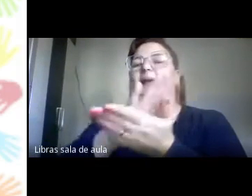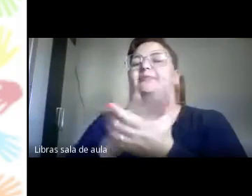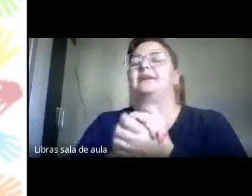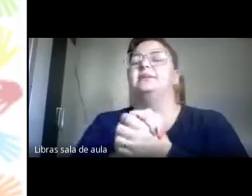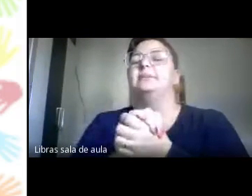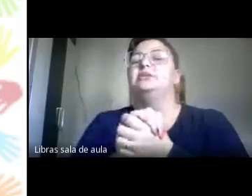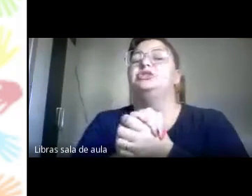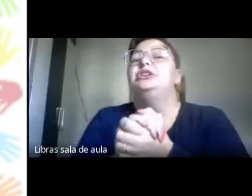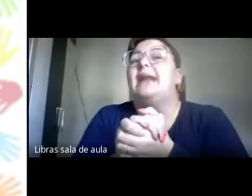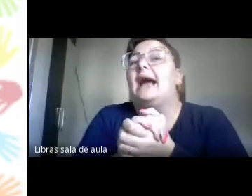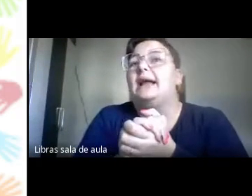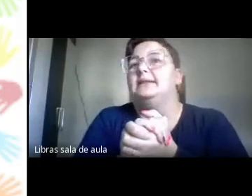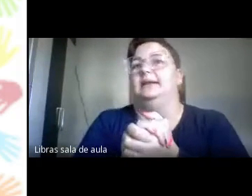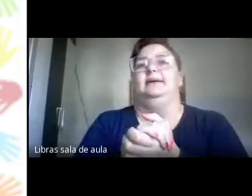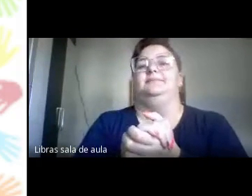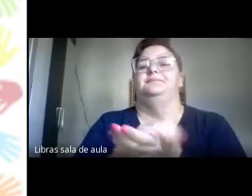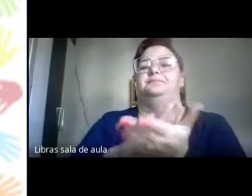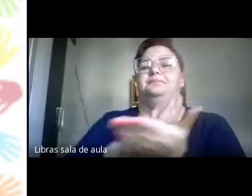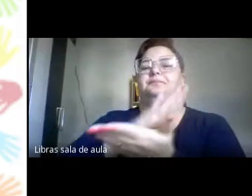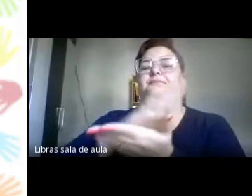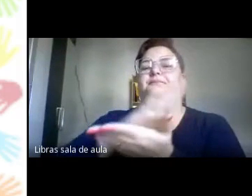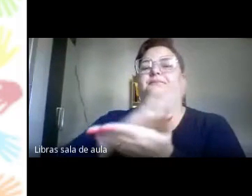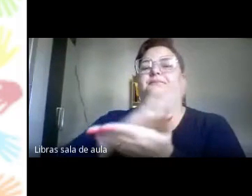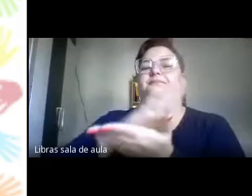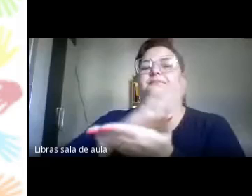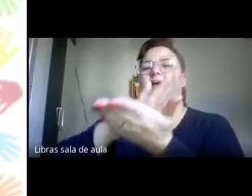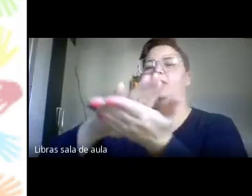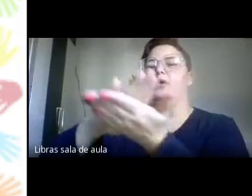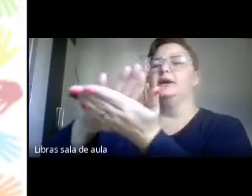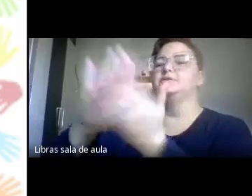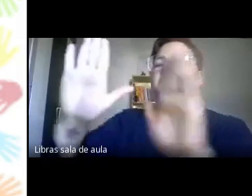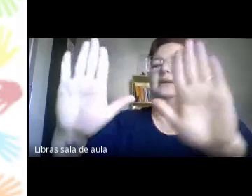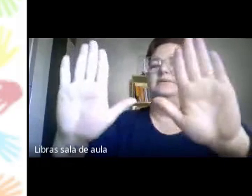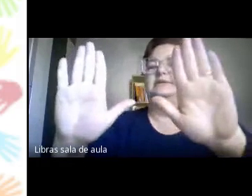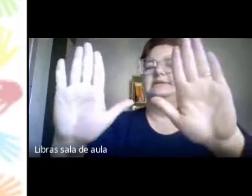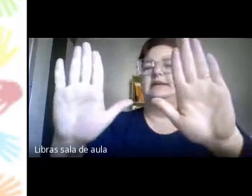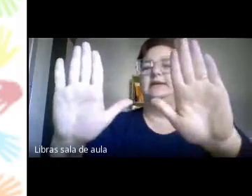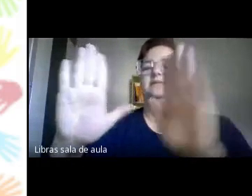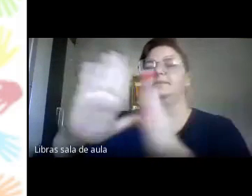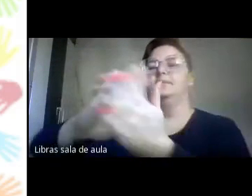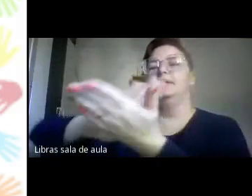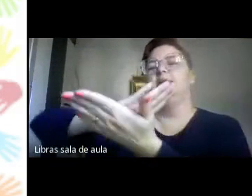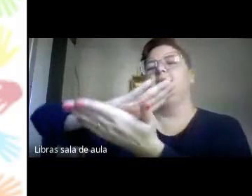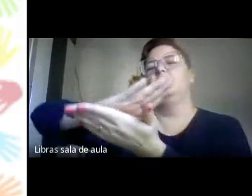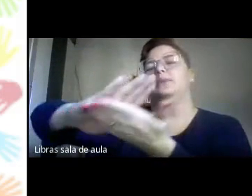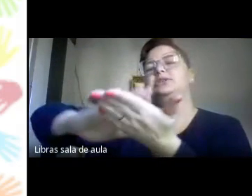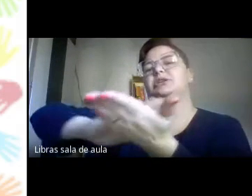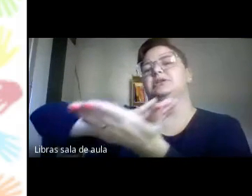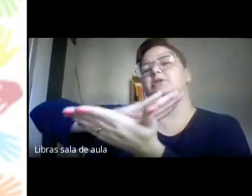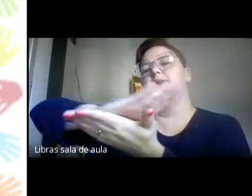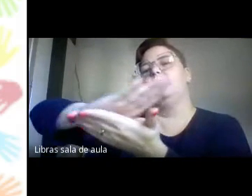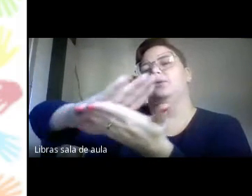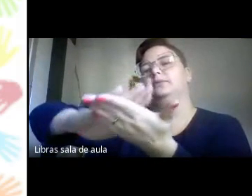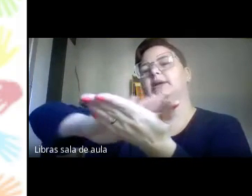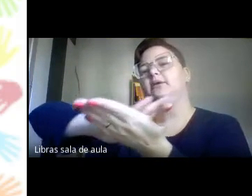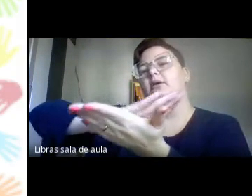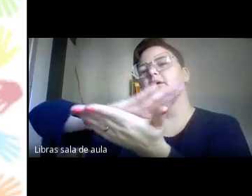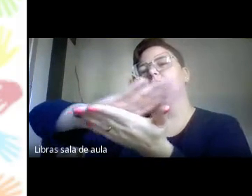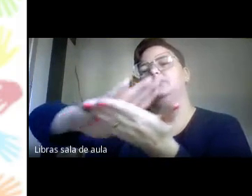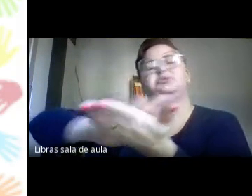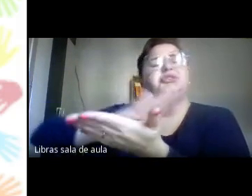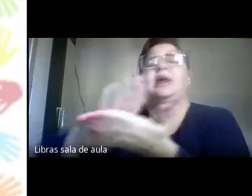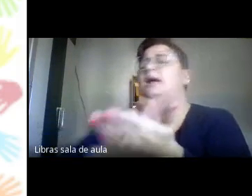A palavra de nada, né? Ó, as duas mãos assim, e uma gira sobre a outra,